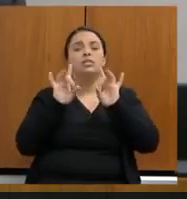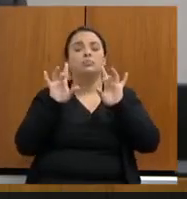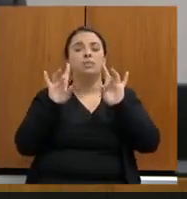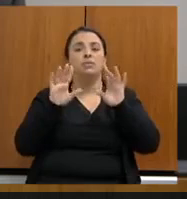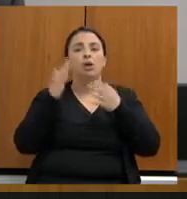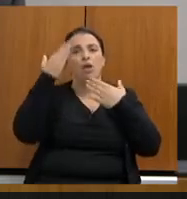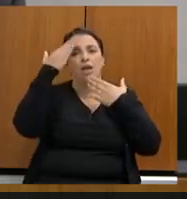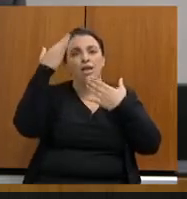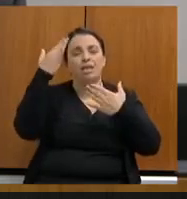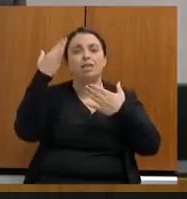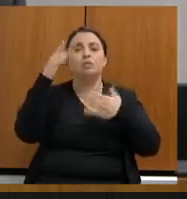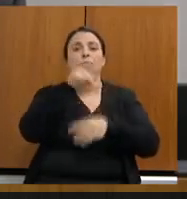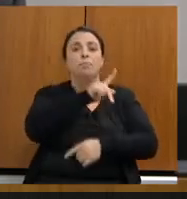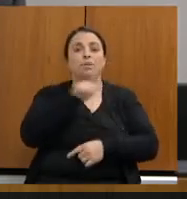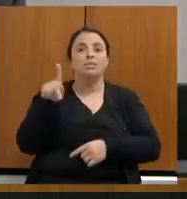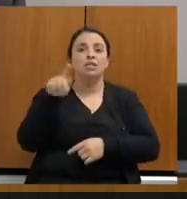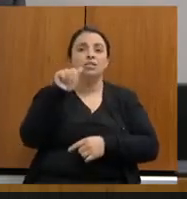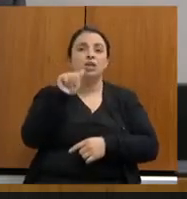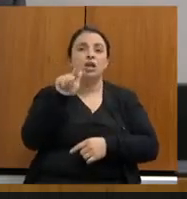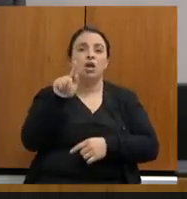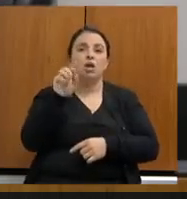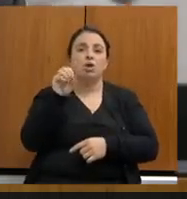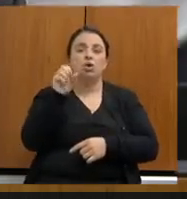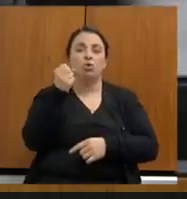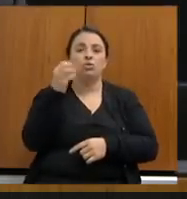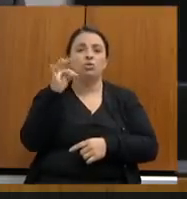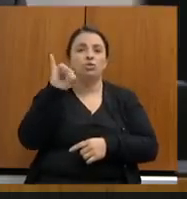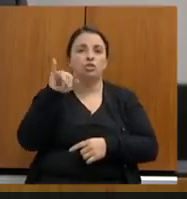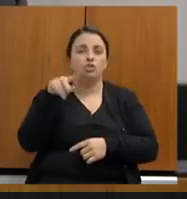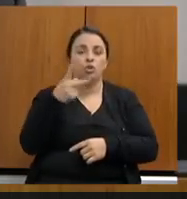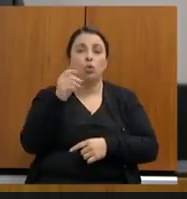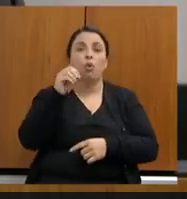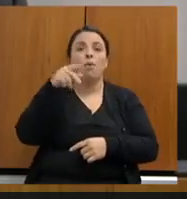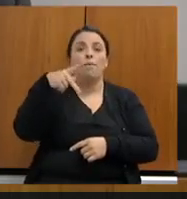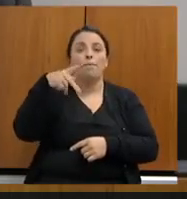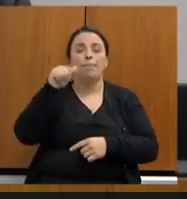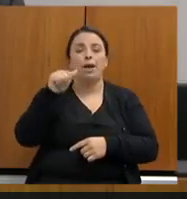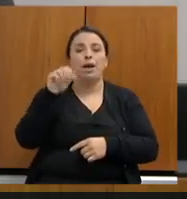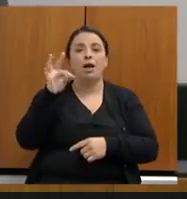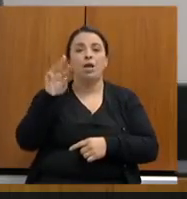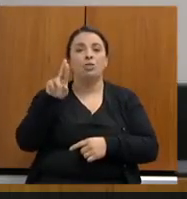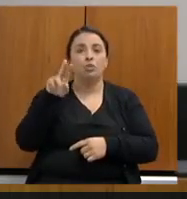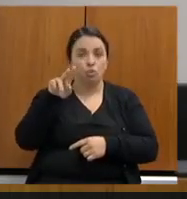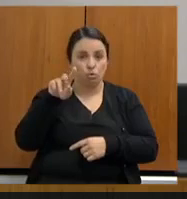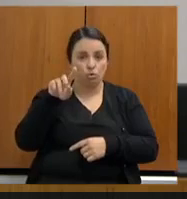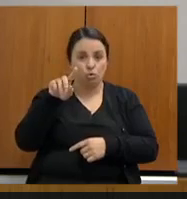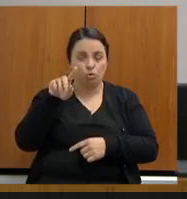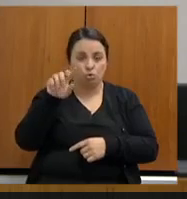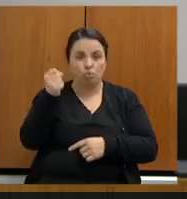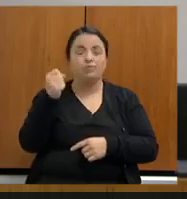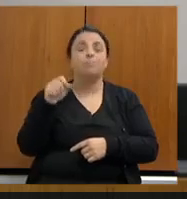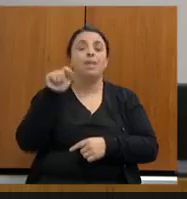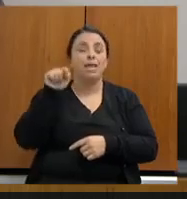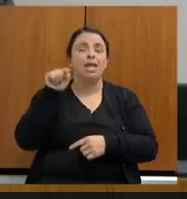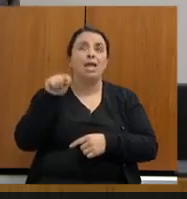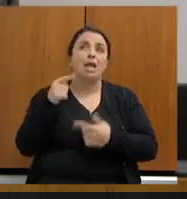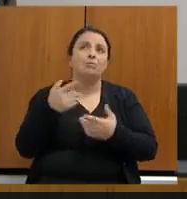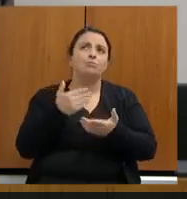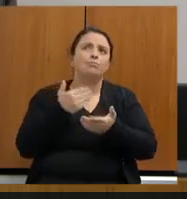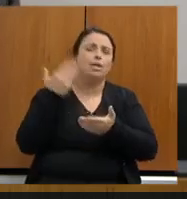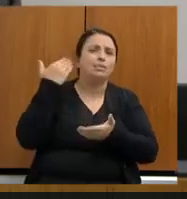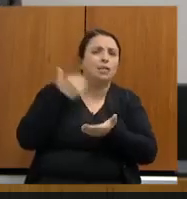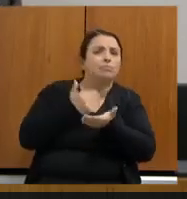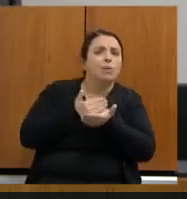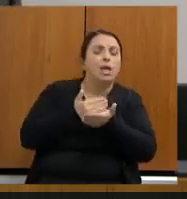ao presidente Agostinho Patrus que inicialmente teve a ideia de apresentar a